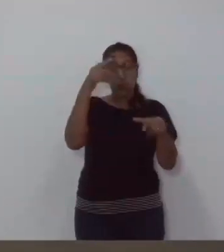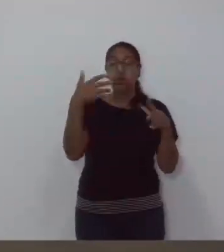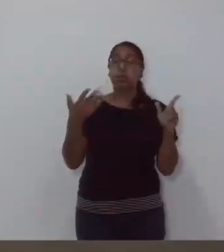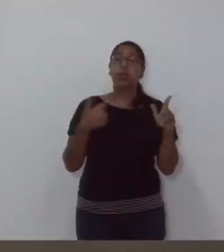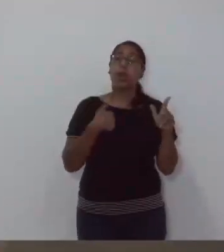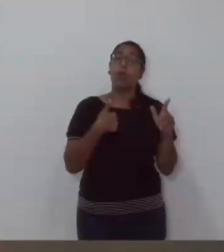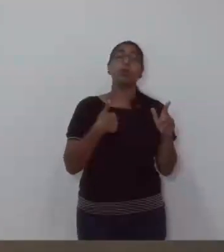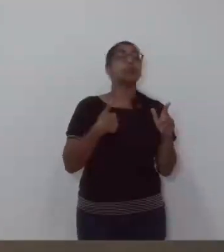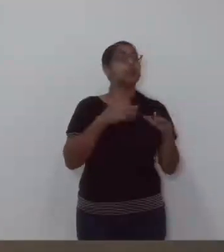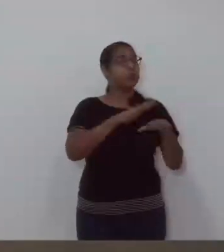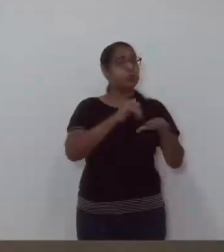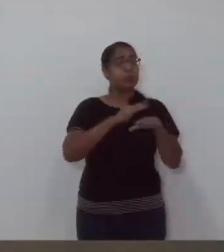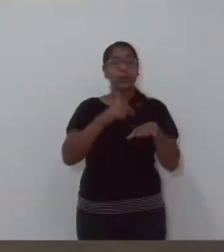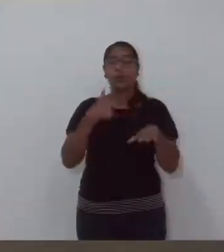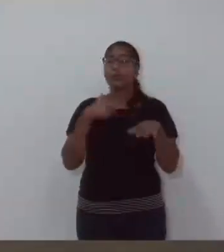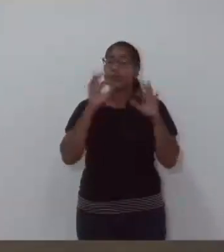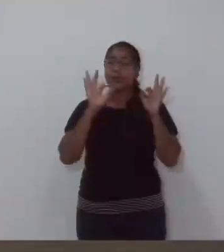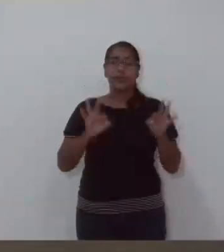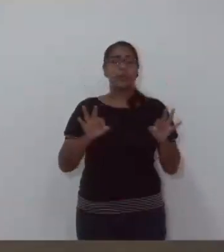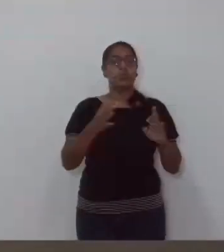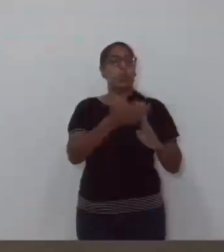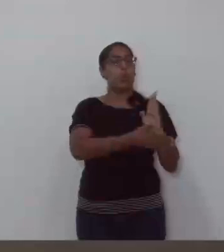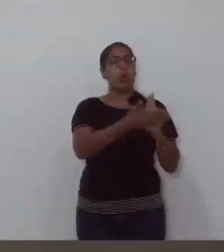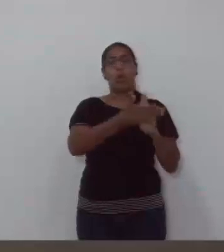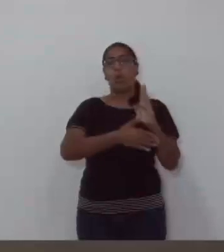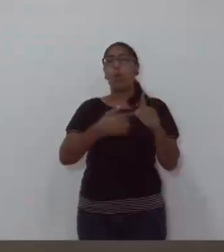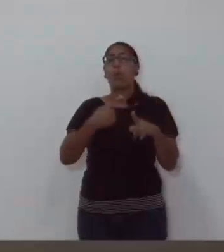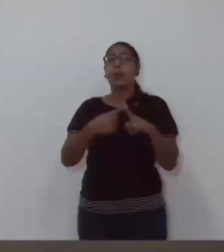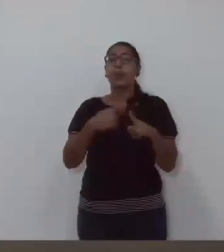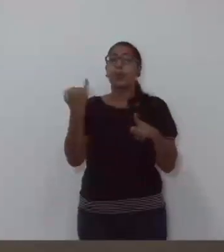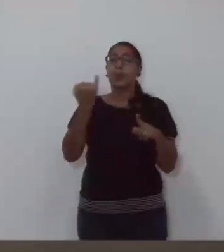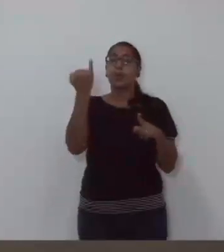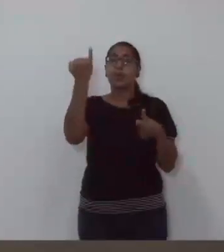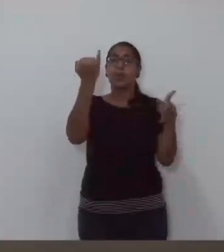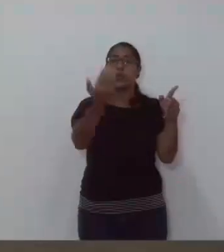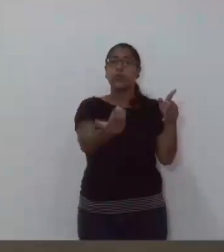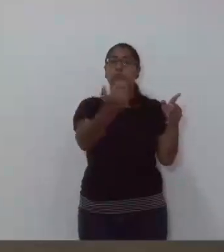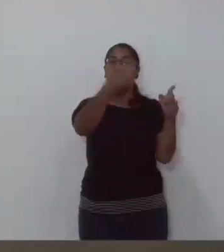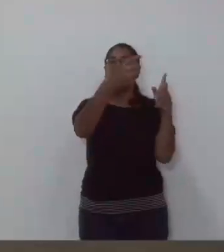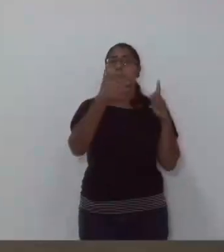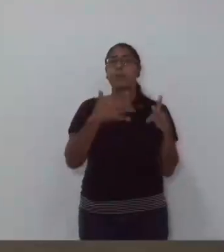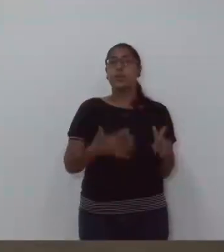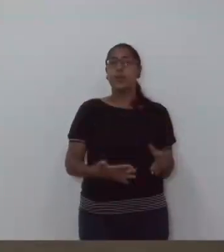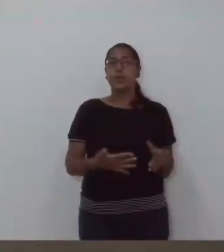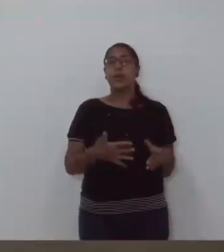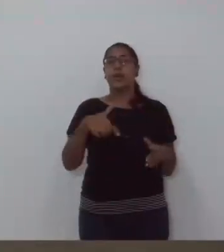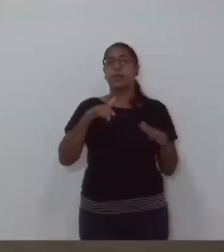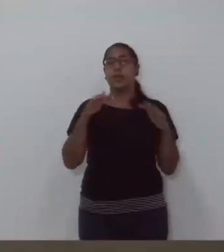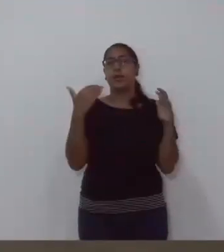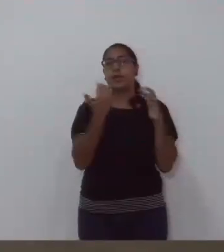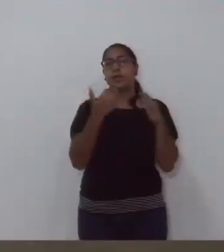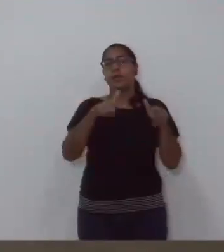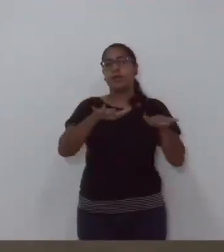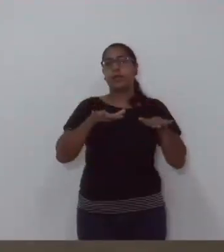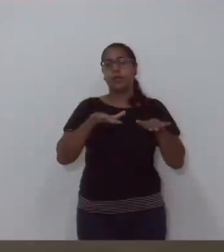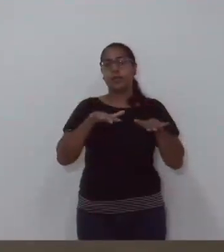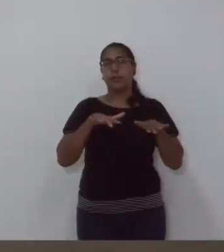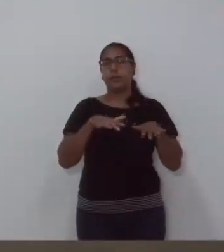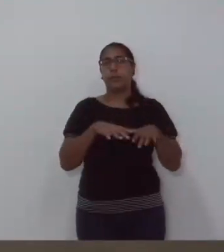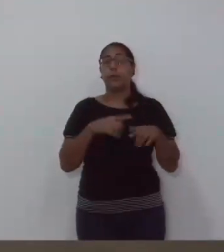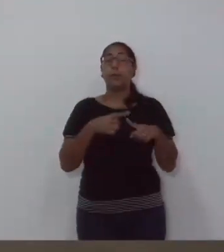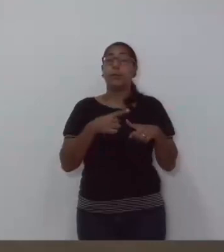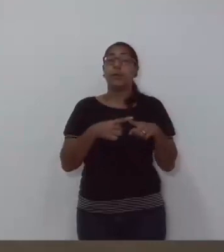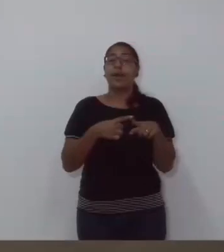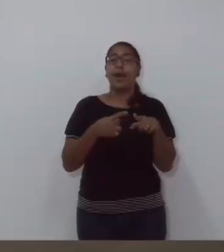que, seja qual for o assunto, sempre seja esclarecido. Porque, na medida que se levanta uma